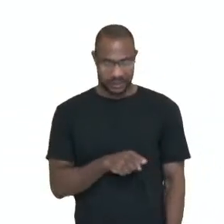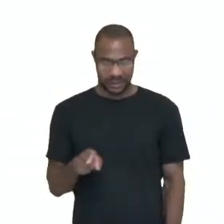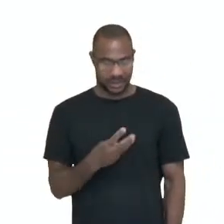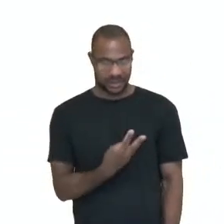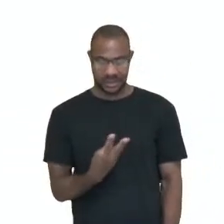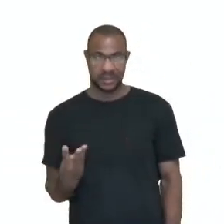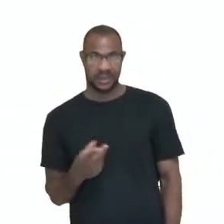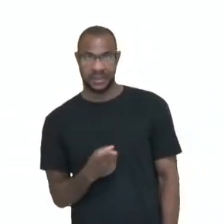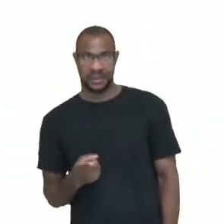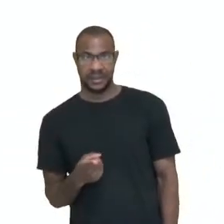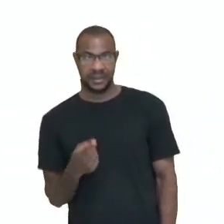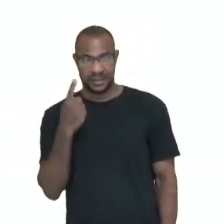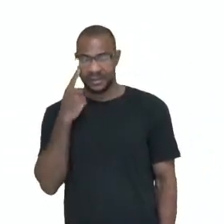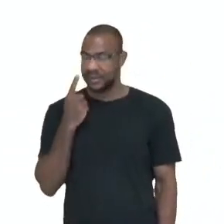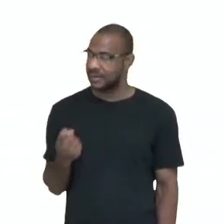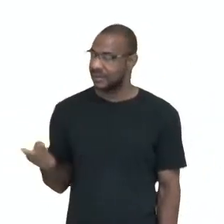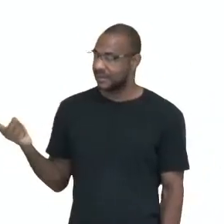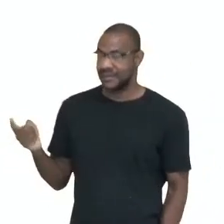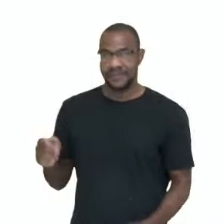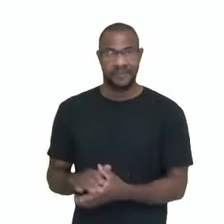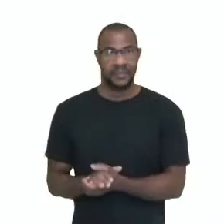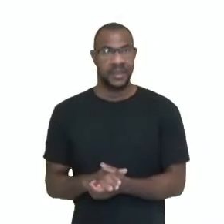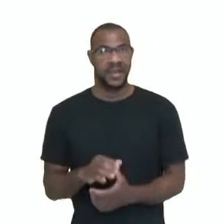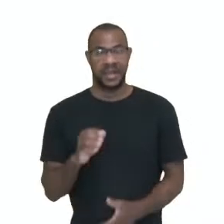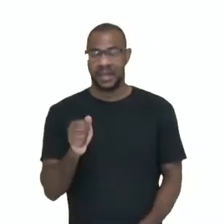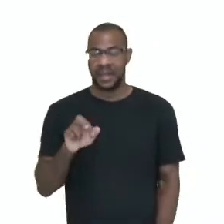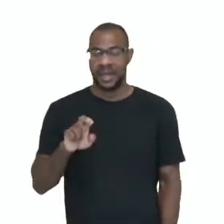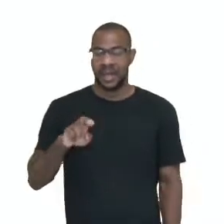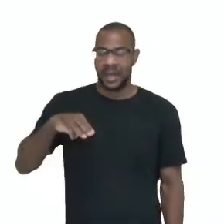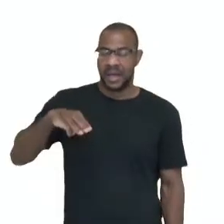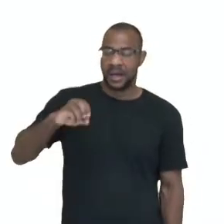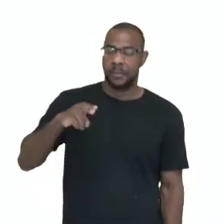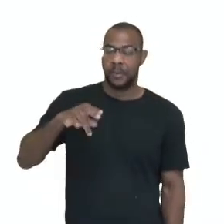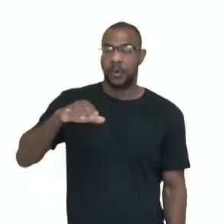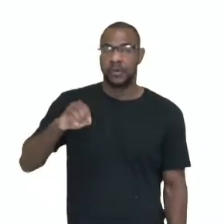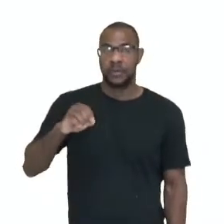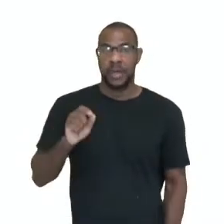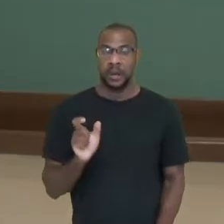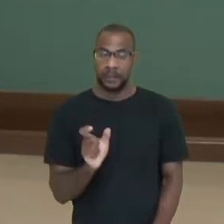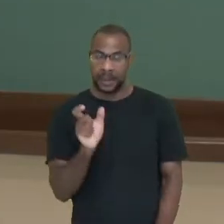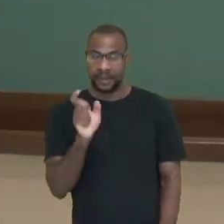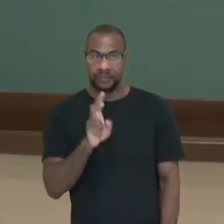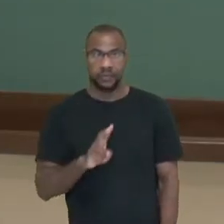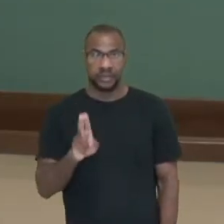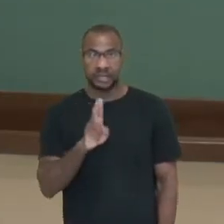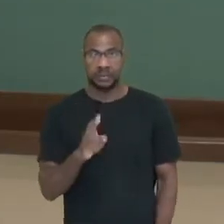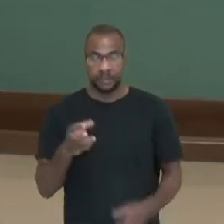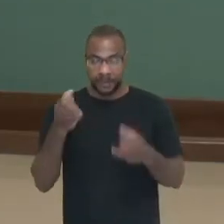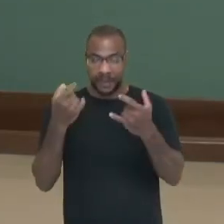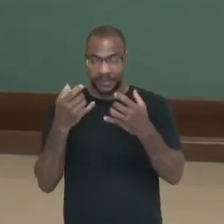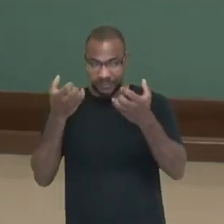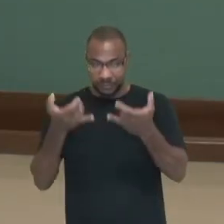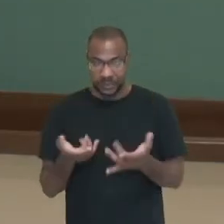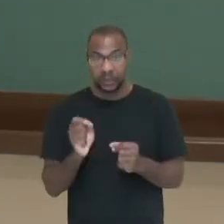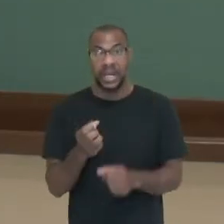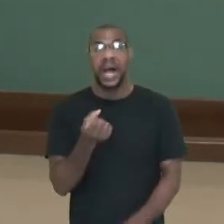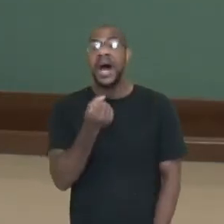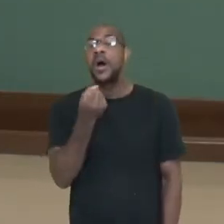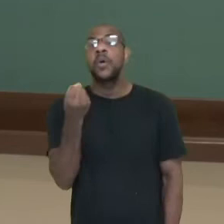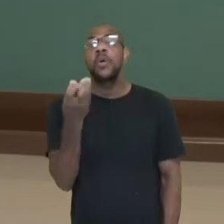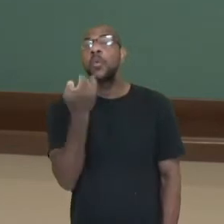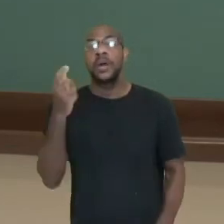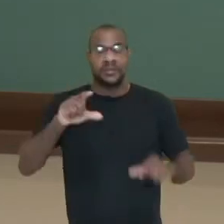nós, o harmônico é um termo usado para você mensurar, para você dizer a quantidade de